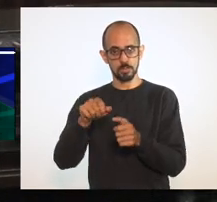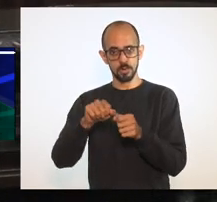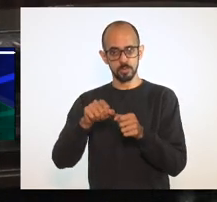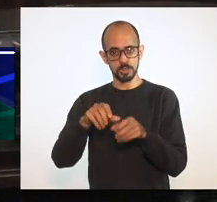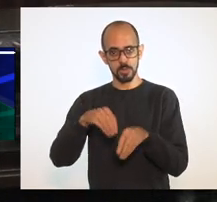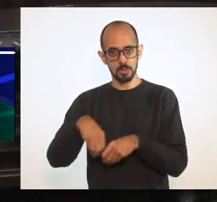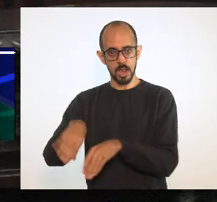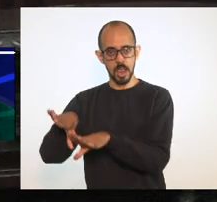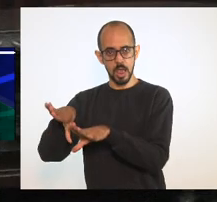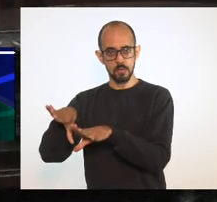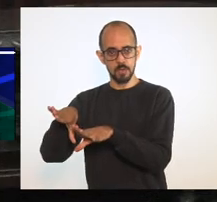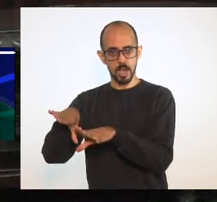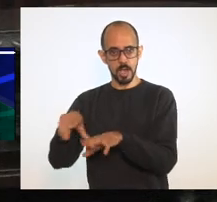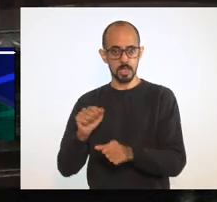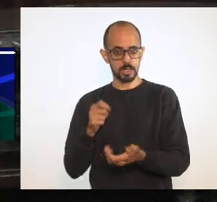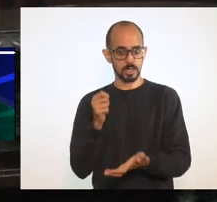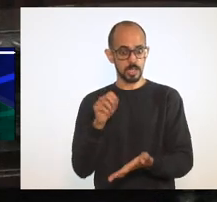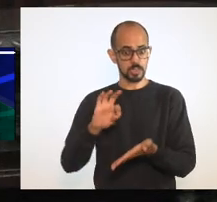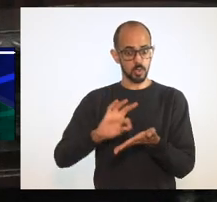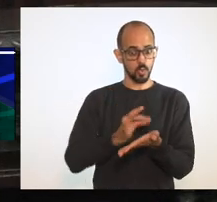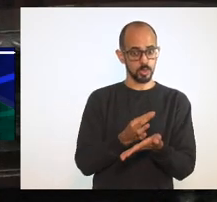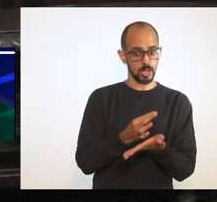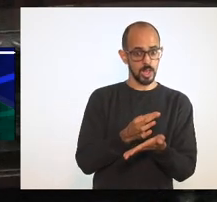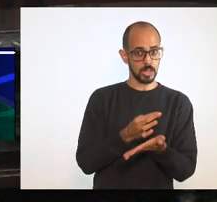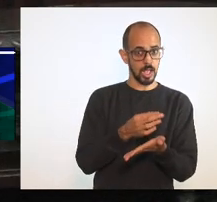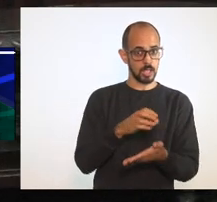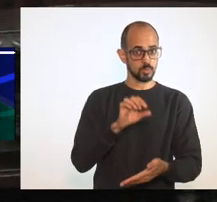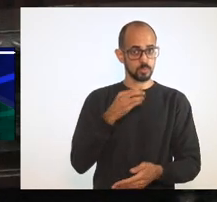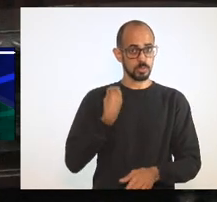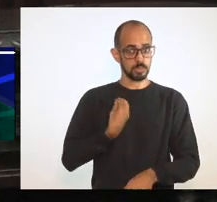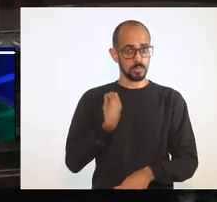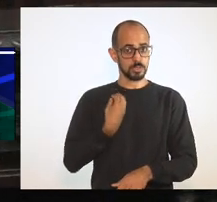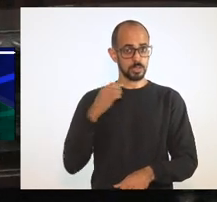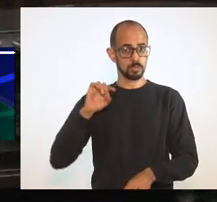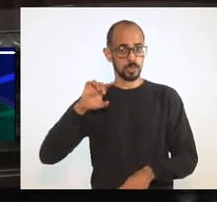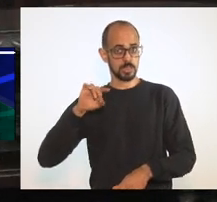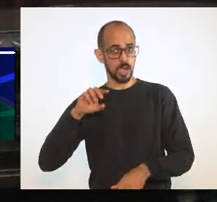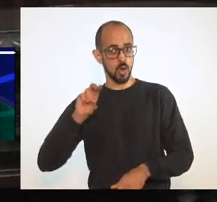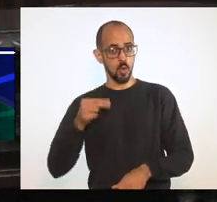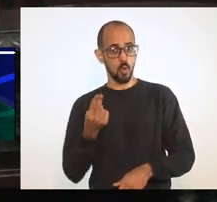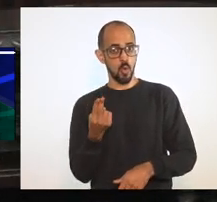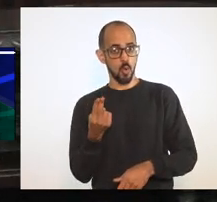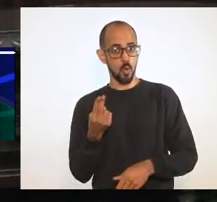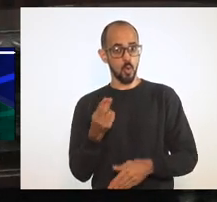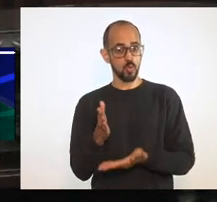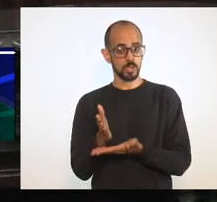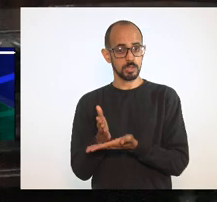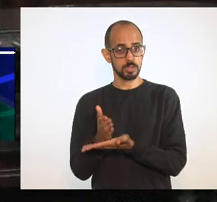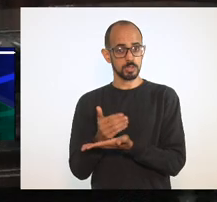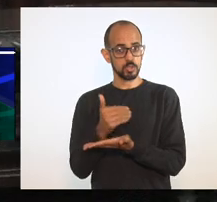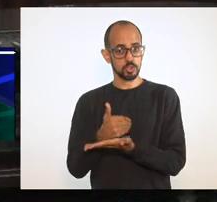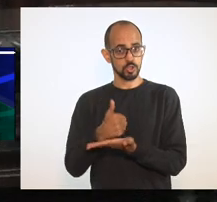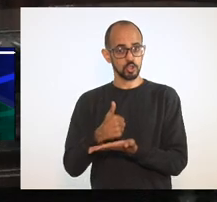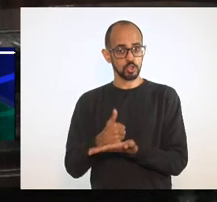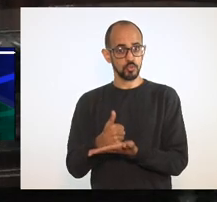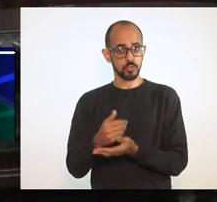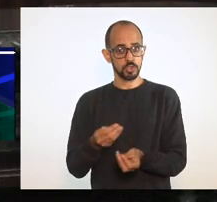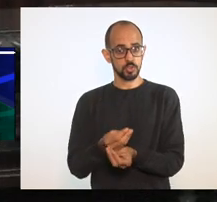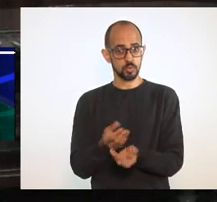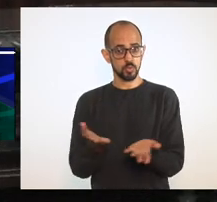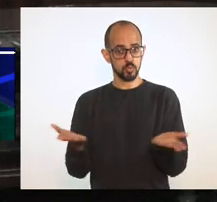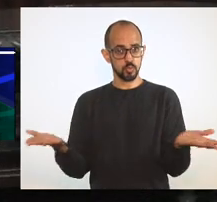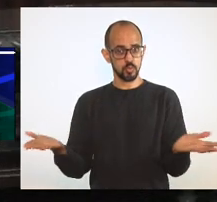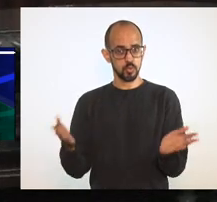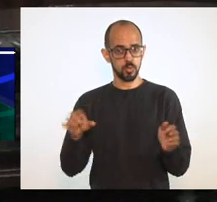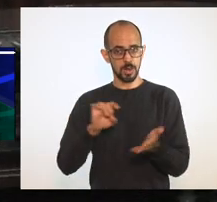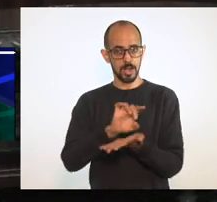está contabilizado na participação especial, o custo dele, ou dividido pelas